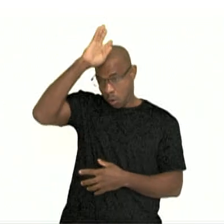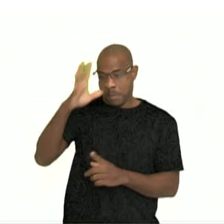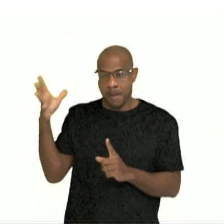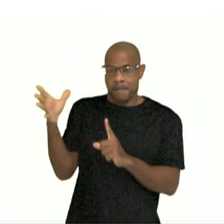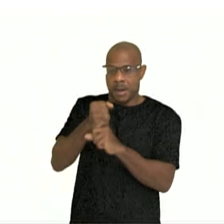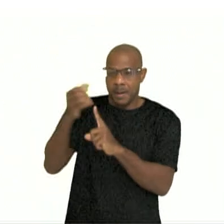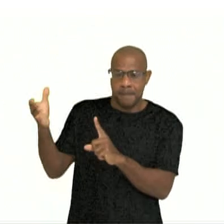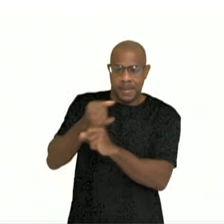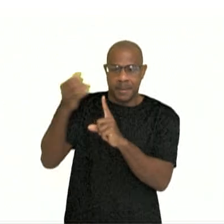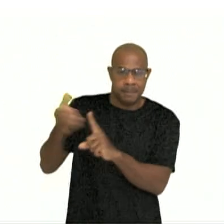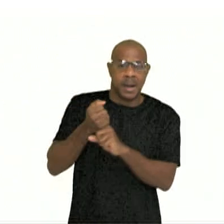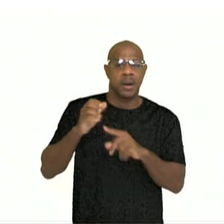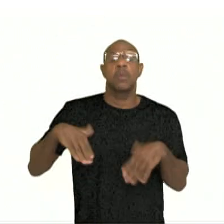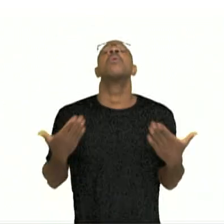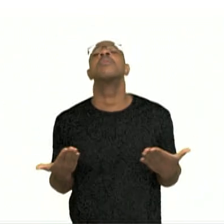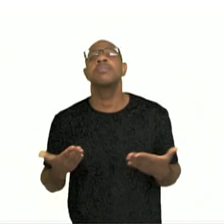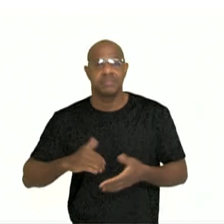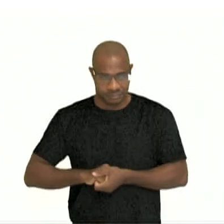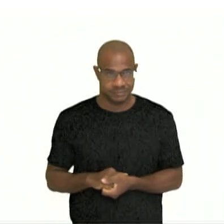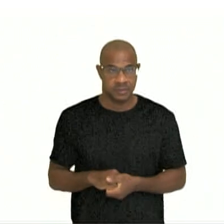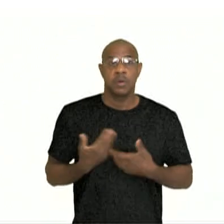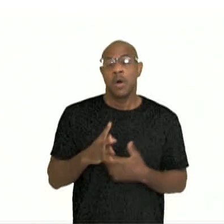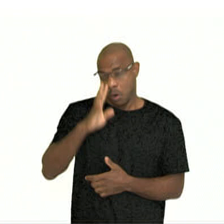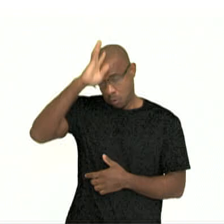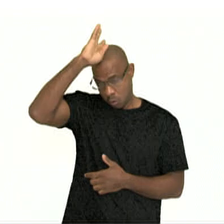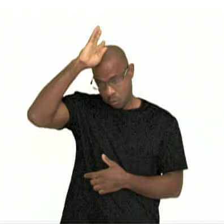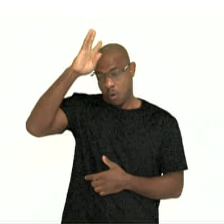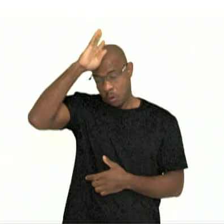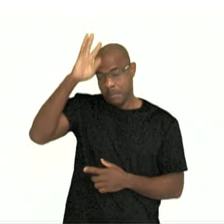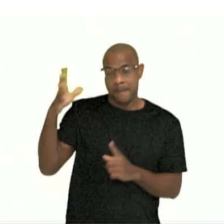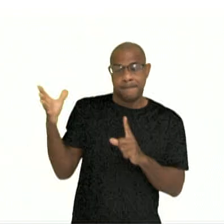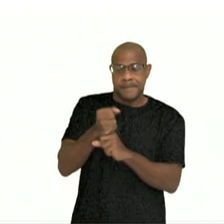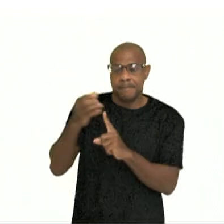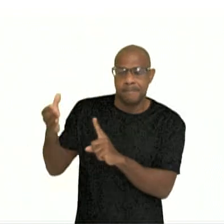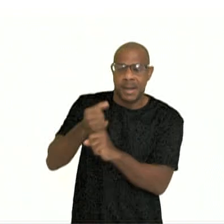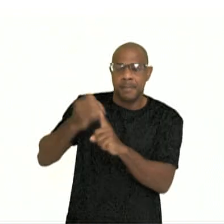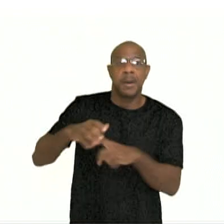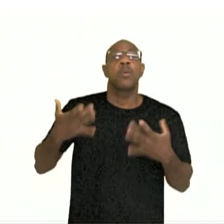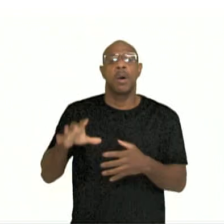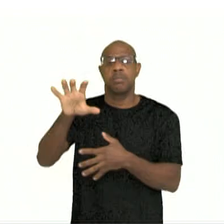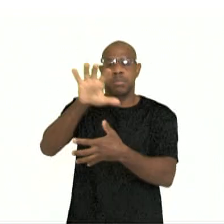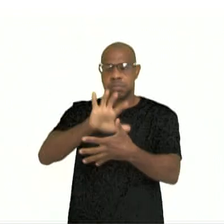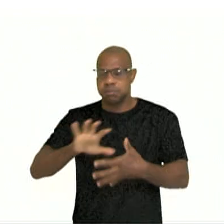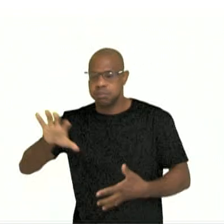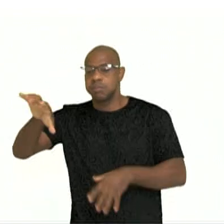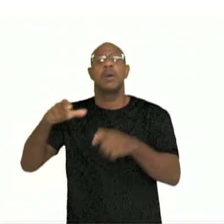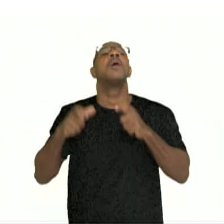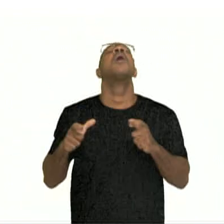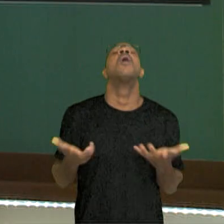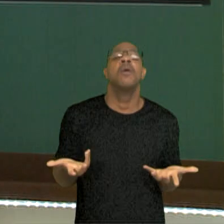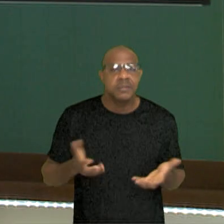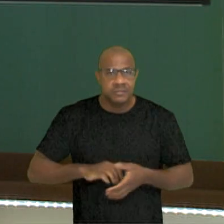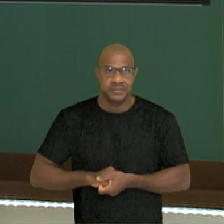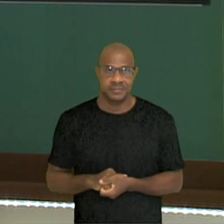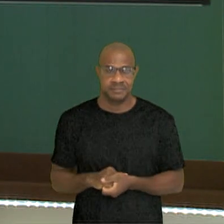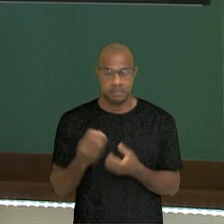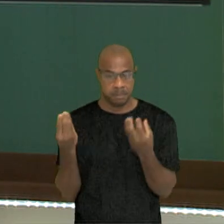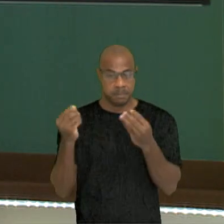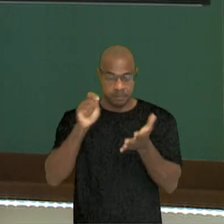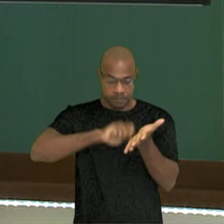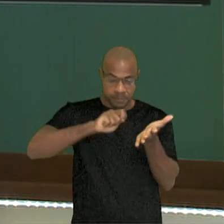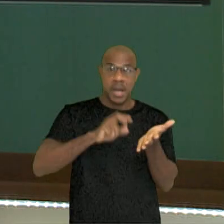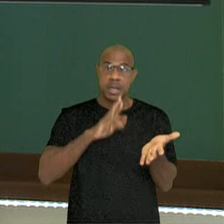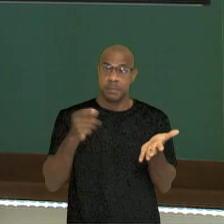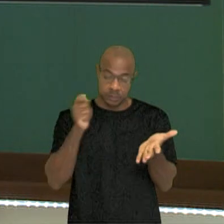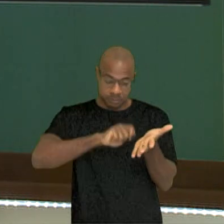mar Mediterrâneo. Ou seja, quais continentes Roma chegou? Onde ela conseguiu abrangir os seus domínios, né? Claro que não o continente todo,